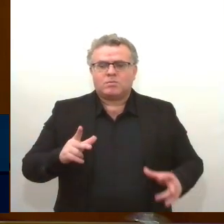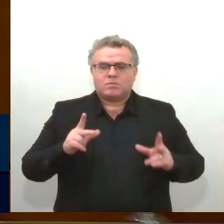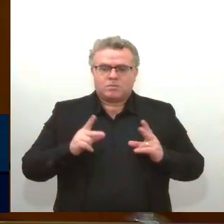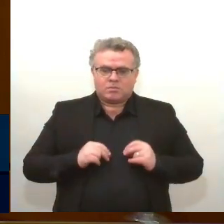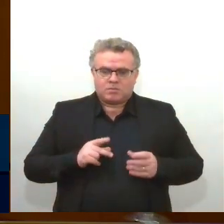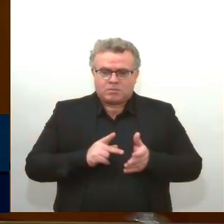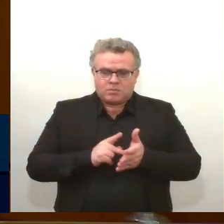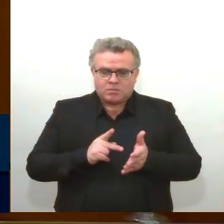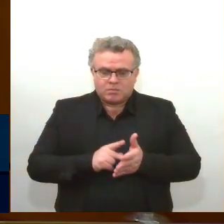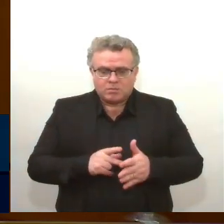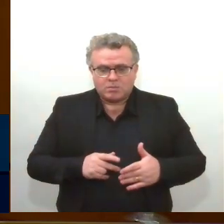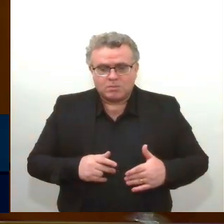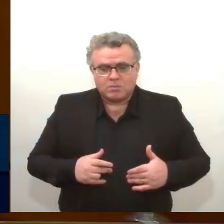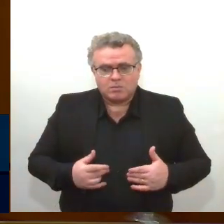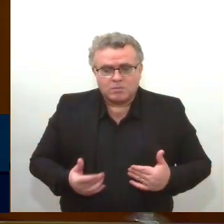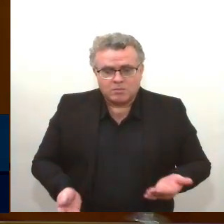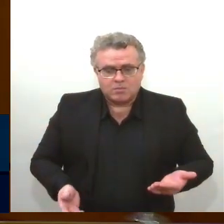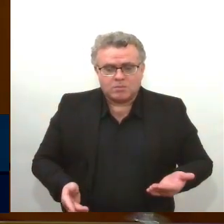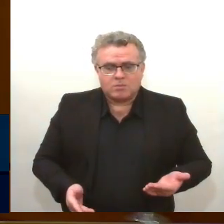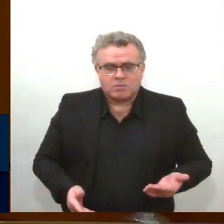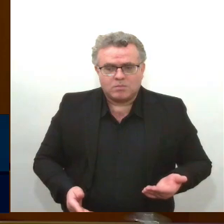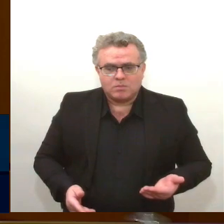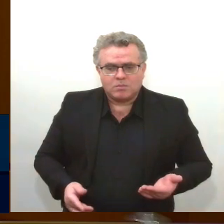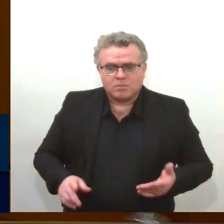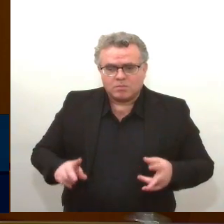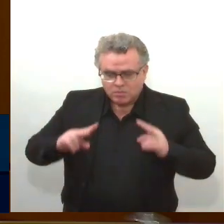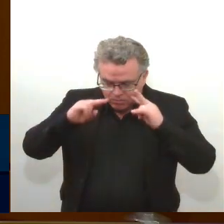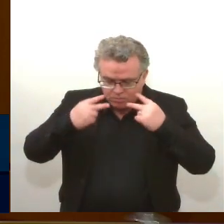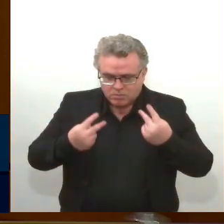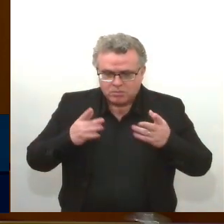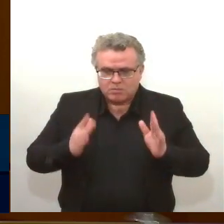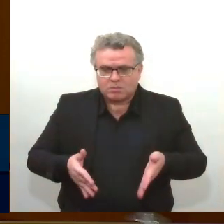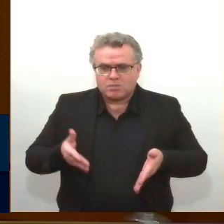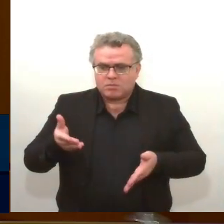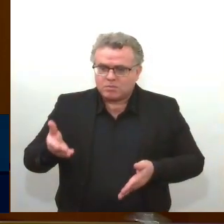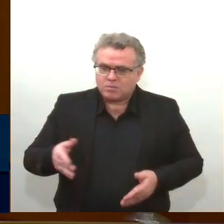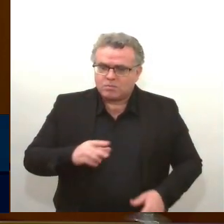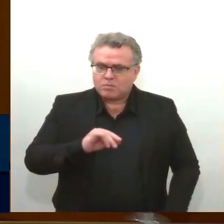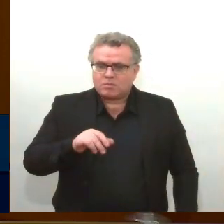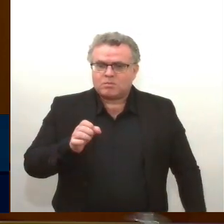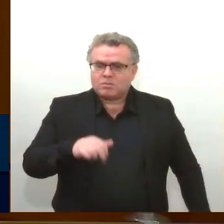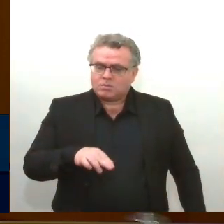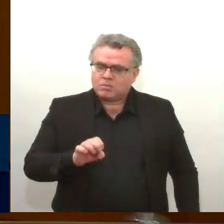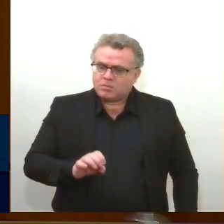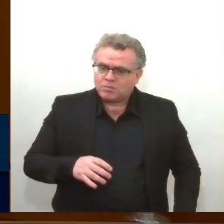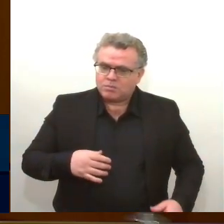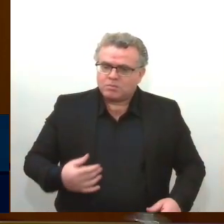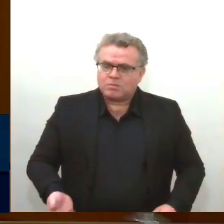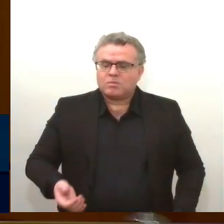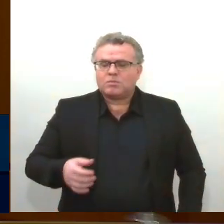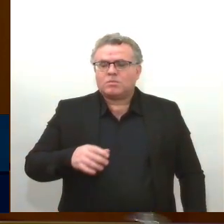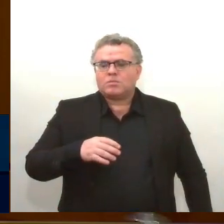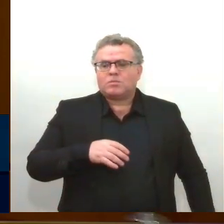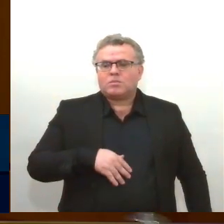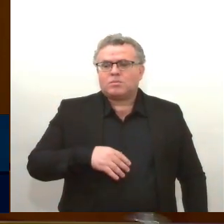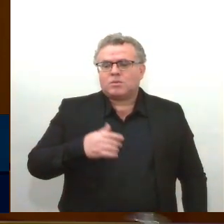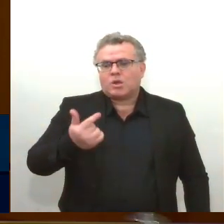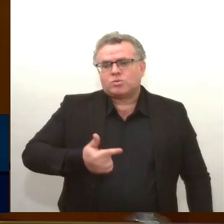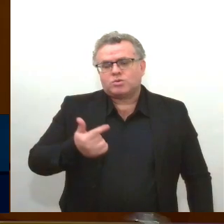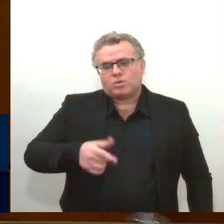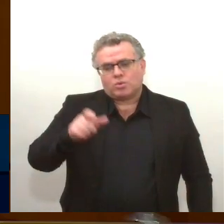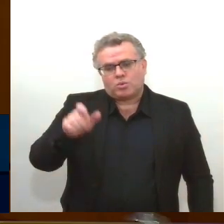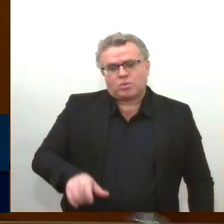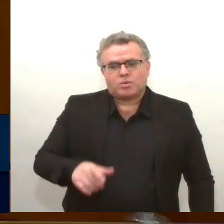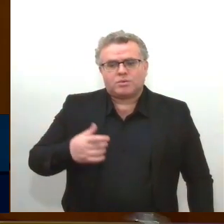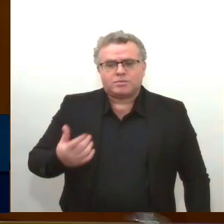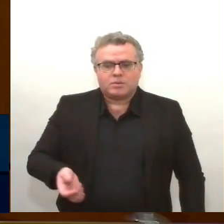alguns eventos com Jean então mais uma vez parabéns Jeane ao vice que é do cidadania Edson Muniz nosso Parabéns por essa vitória